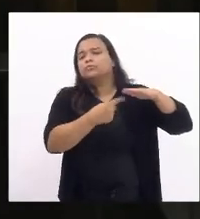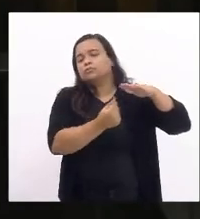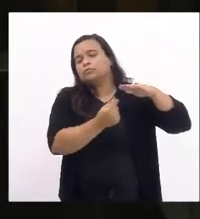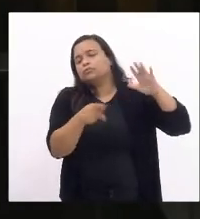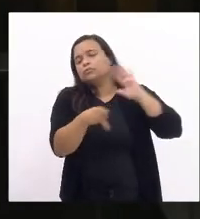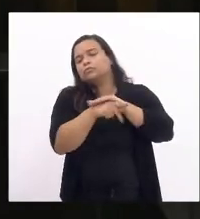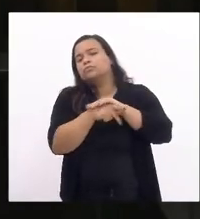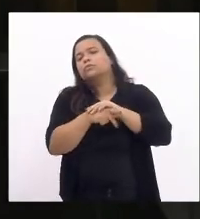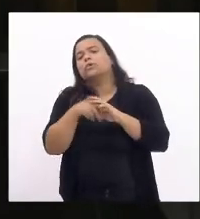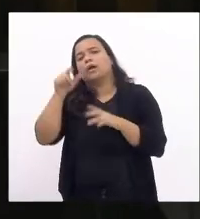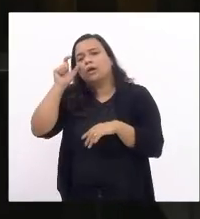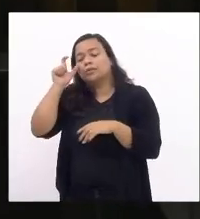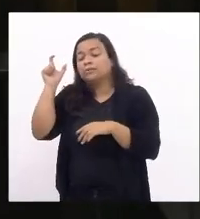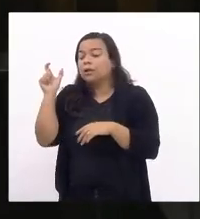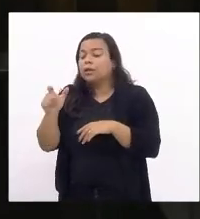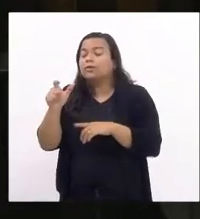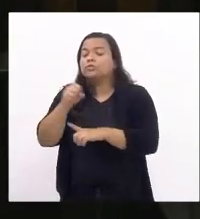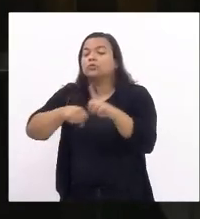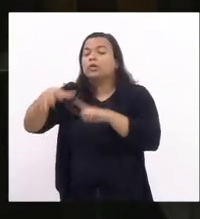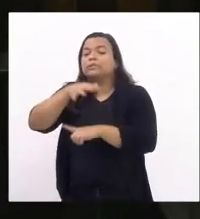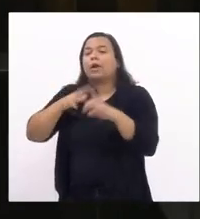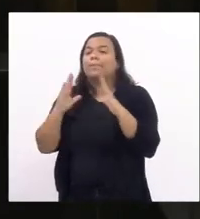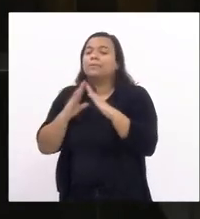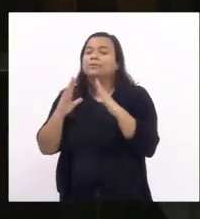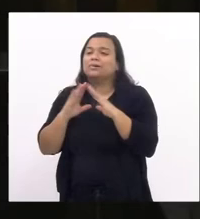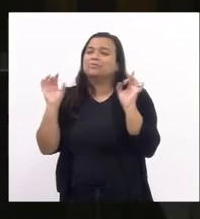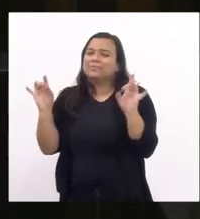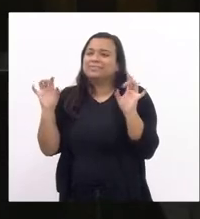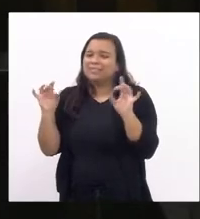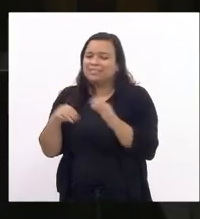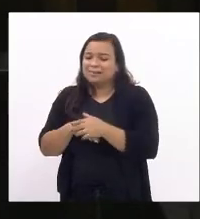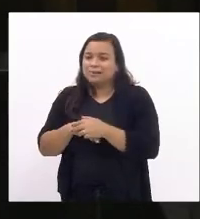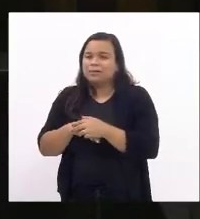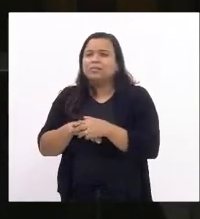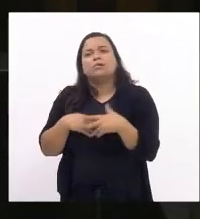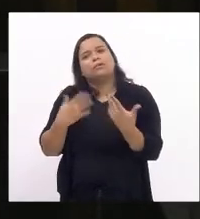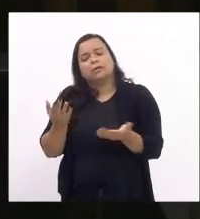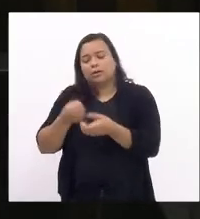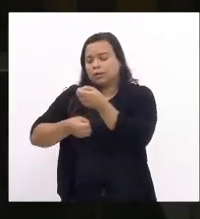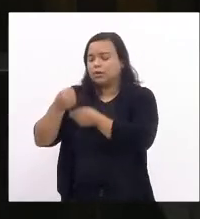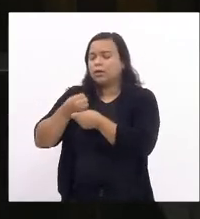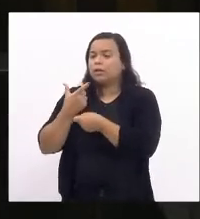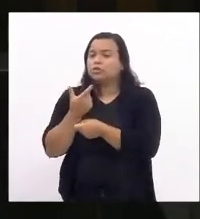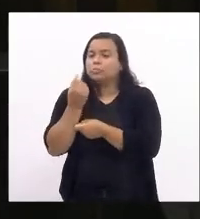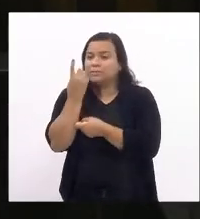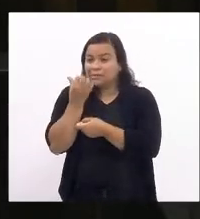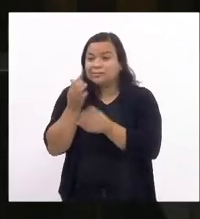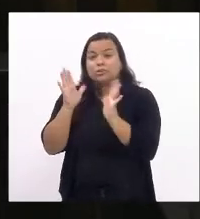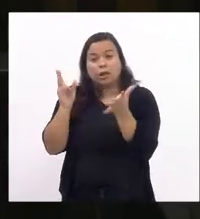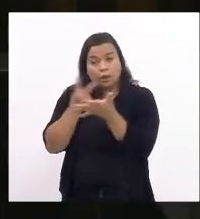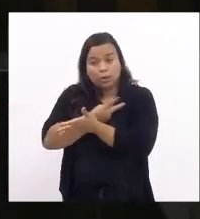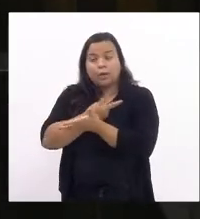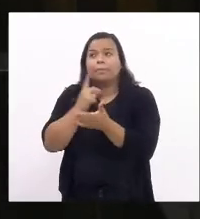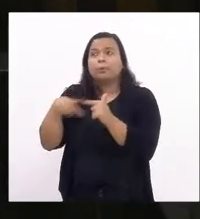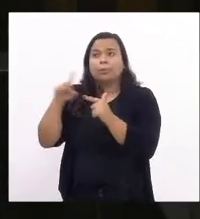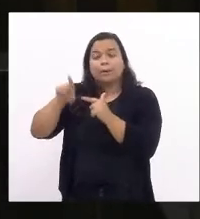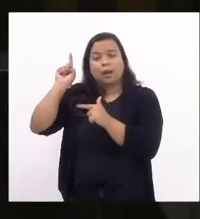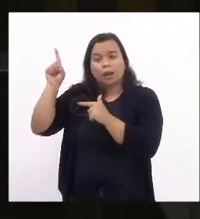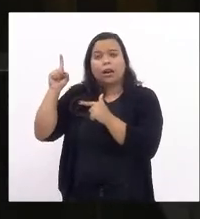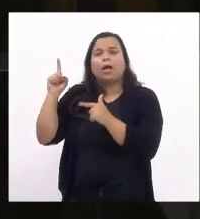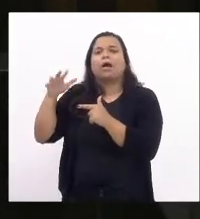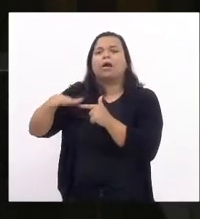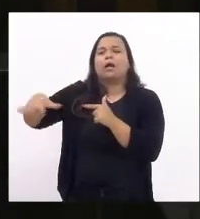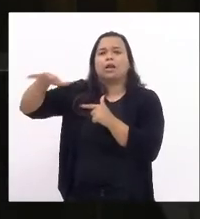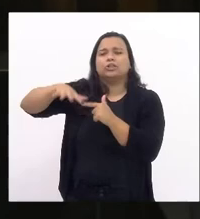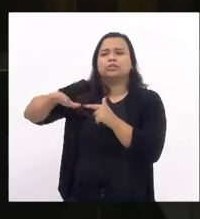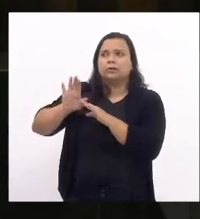Social. Em 2016, já havia acontecido a tragédia da região serrana, já havia acontecido a tragédia do Bumba,